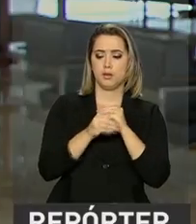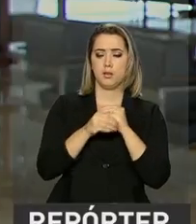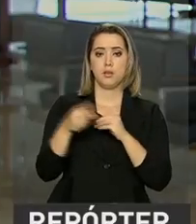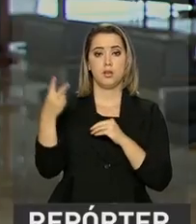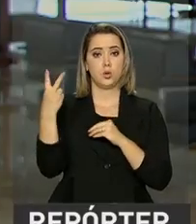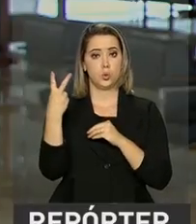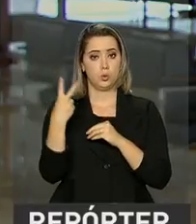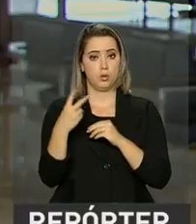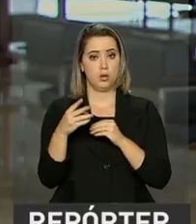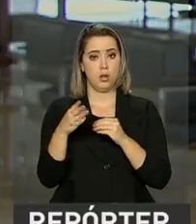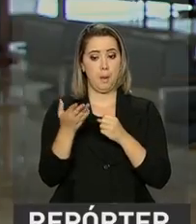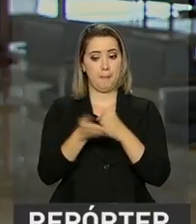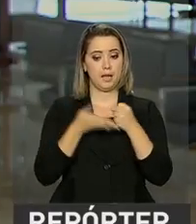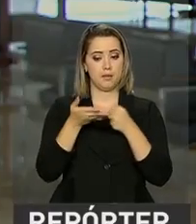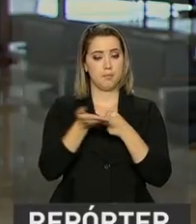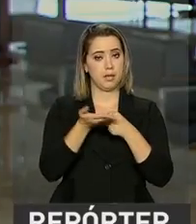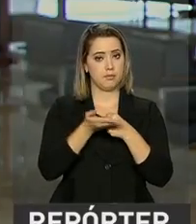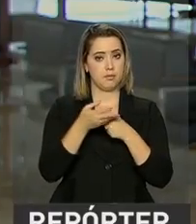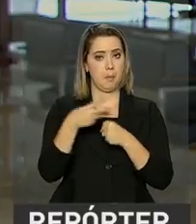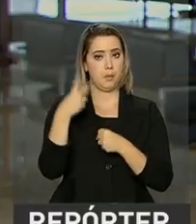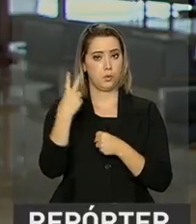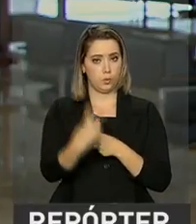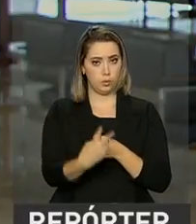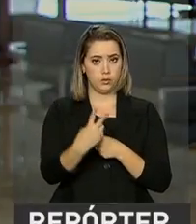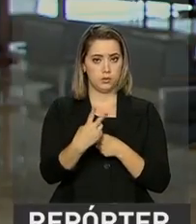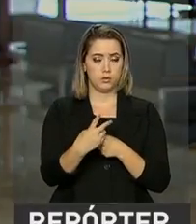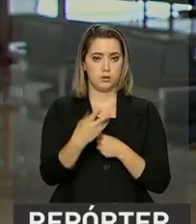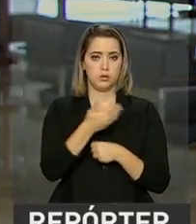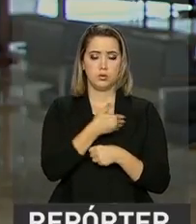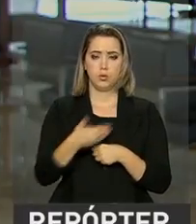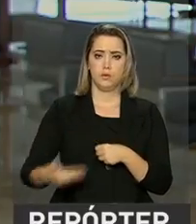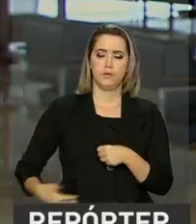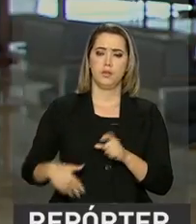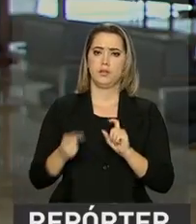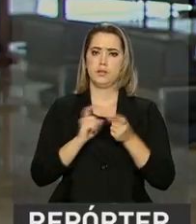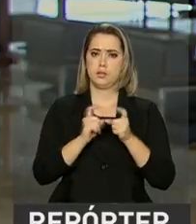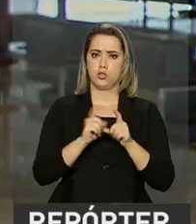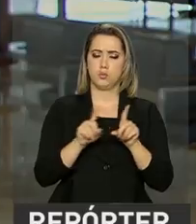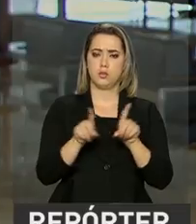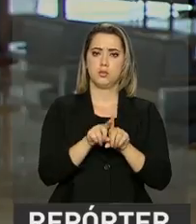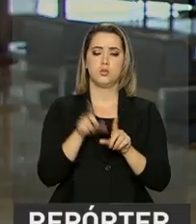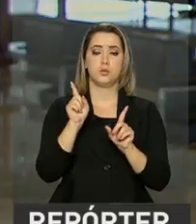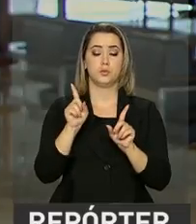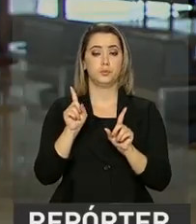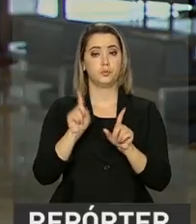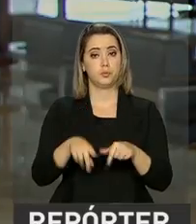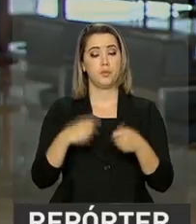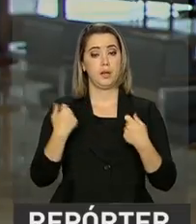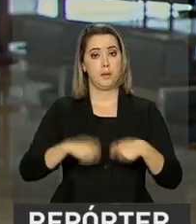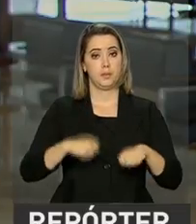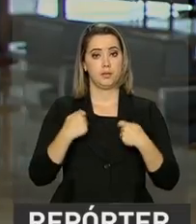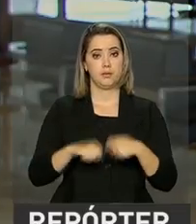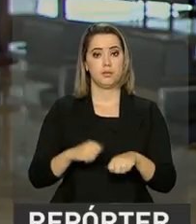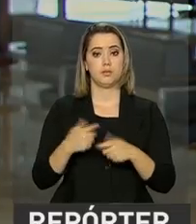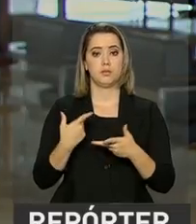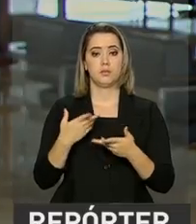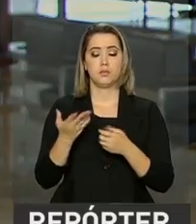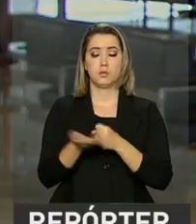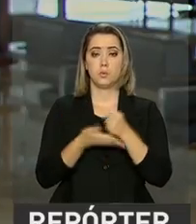governança corporativa da bp 3 uma condição básica exigida de qualquer empresa para ser